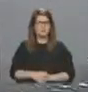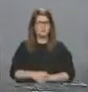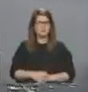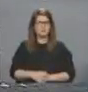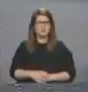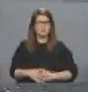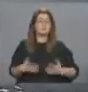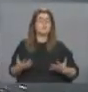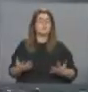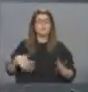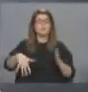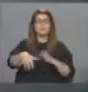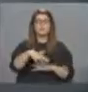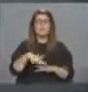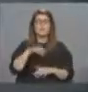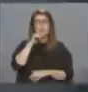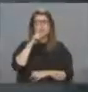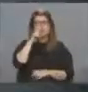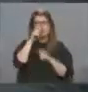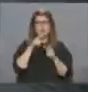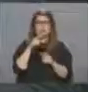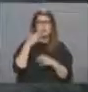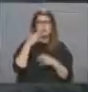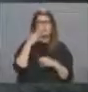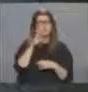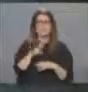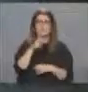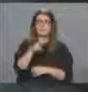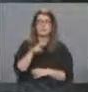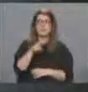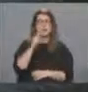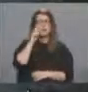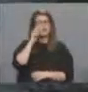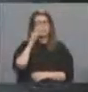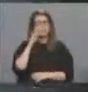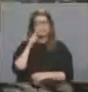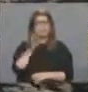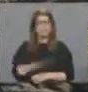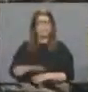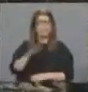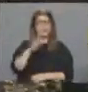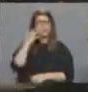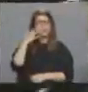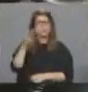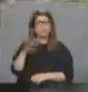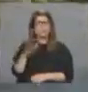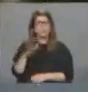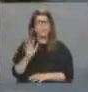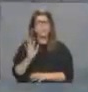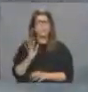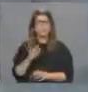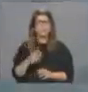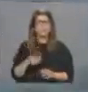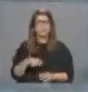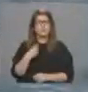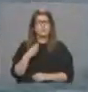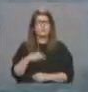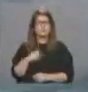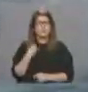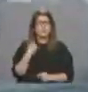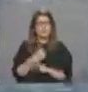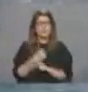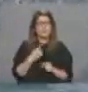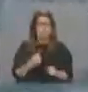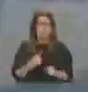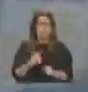O espaço é frequentado tanto por locais como por turistas nacionais e estrangeiros, mas suscita preocupações devido